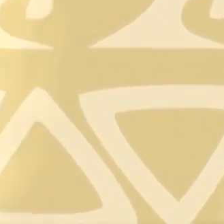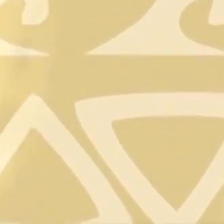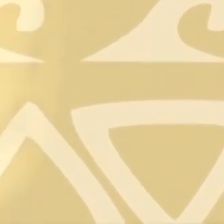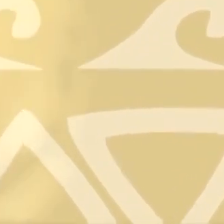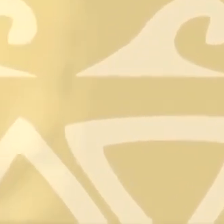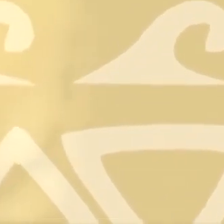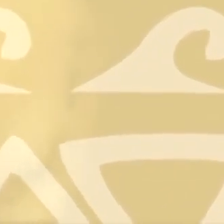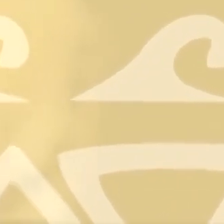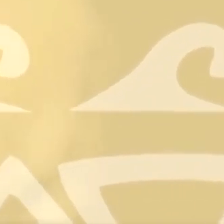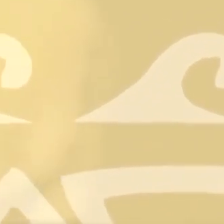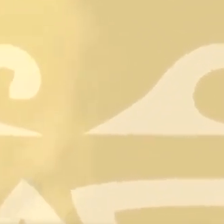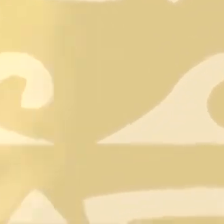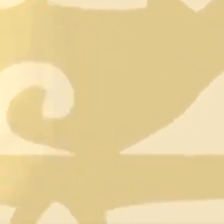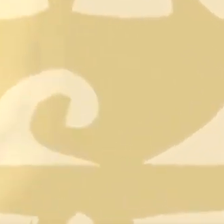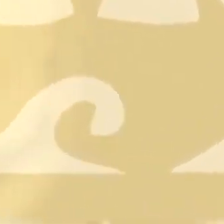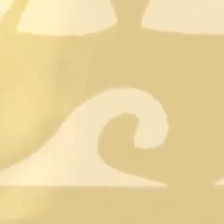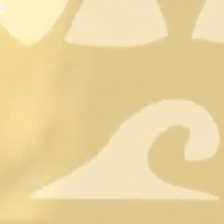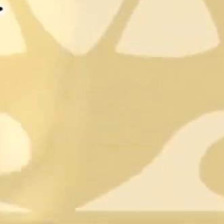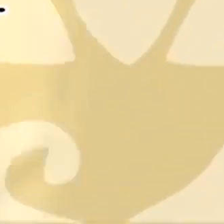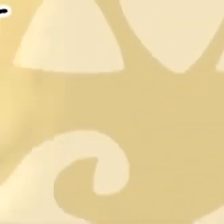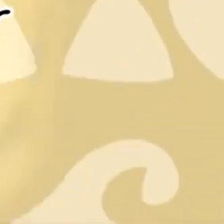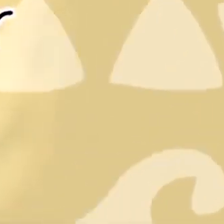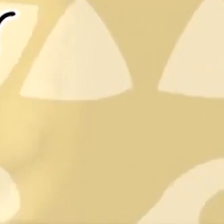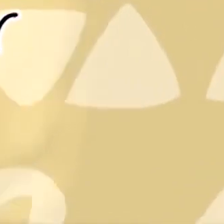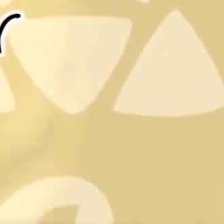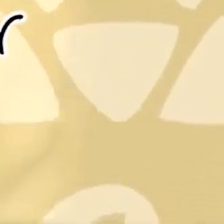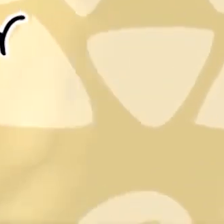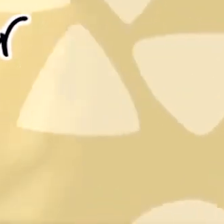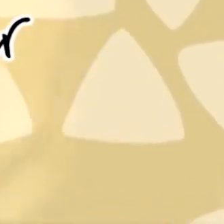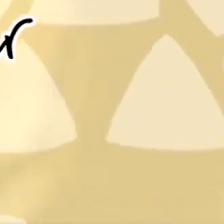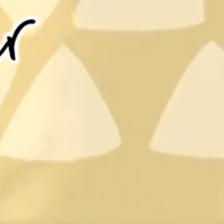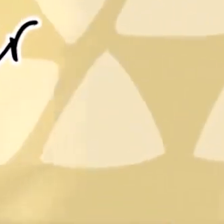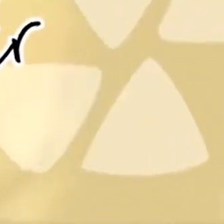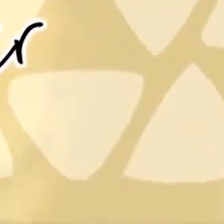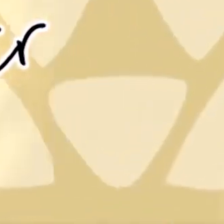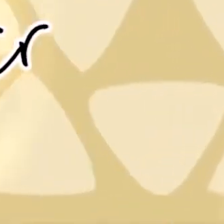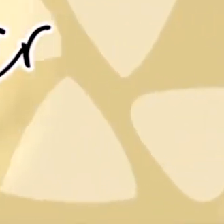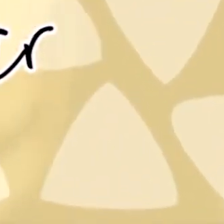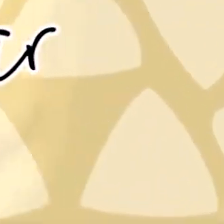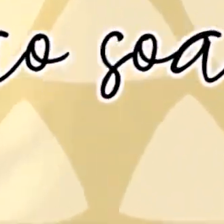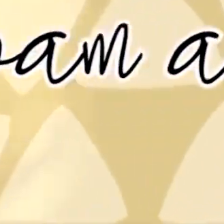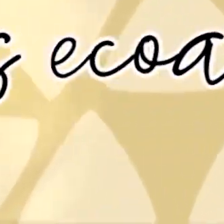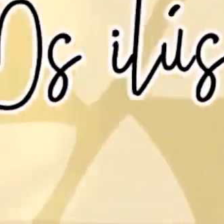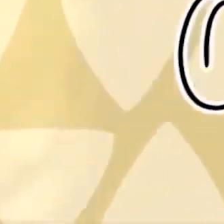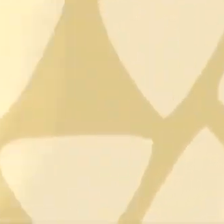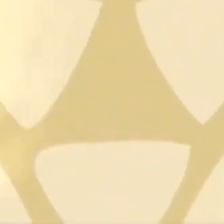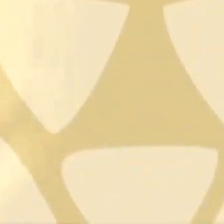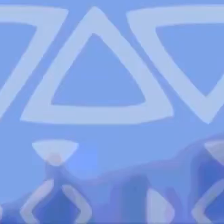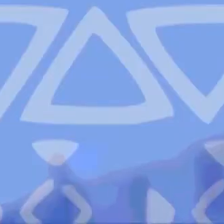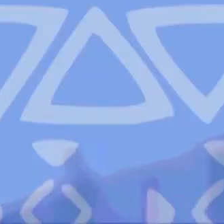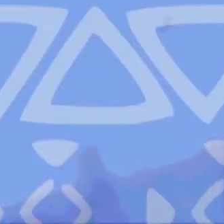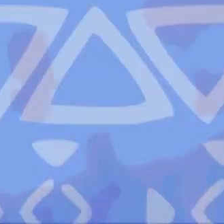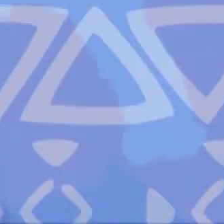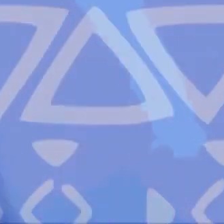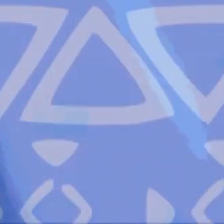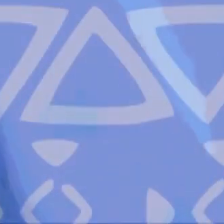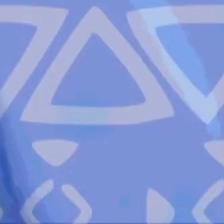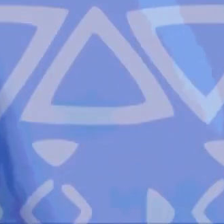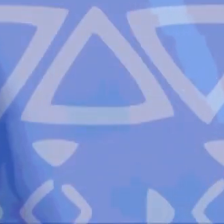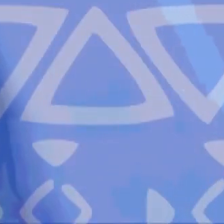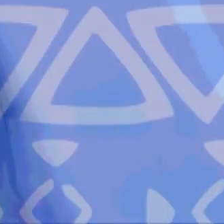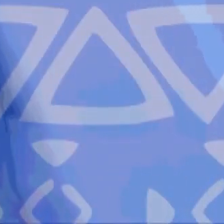os xirês agitam. A rodar os ilus ecoam ao suar. Salve todos os